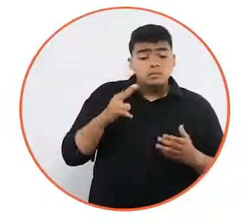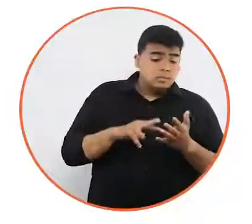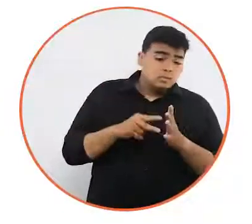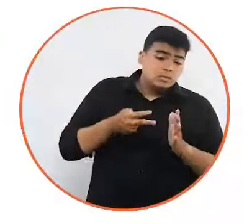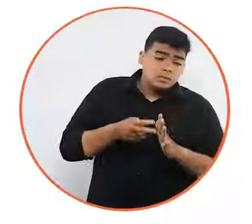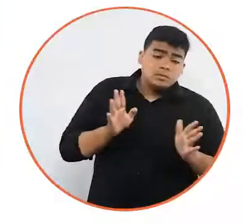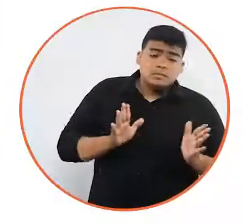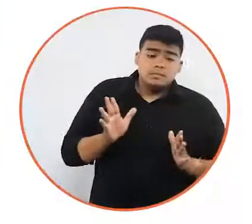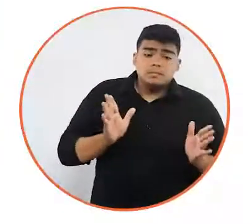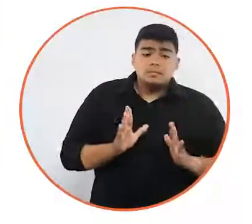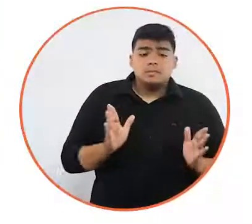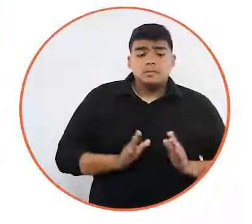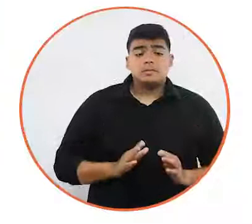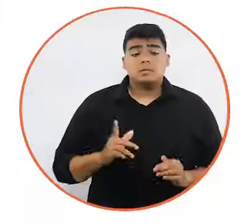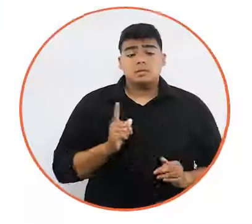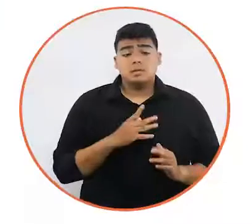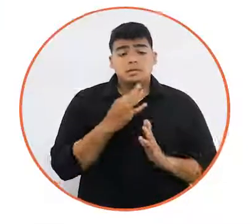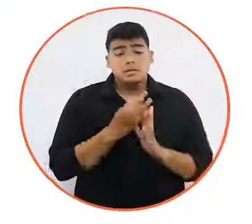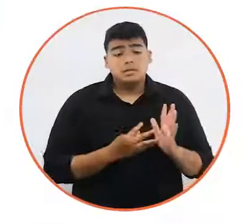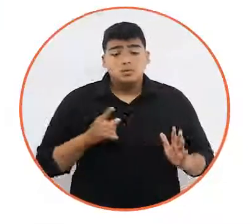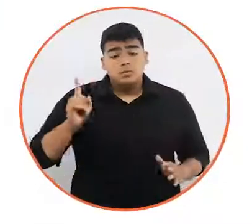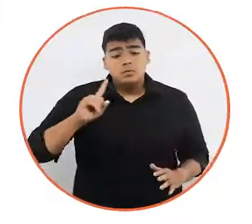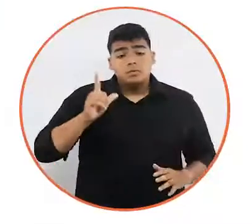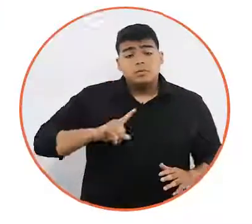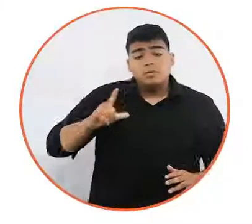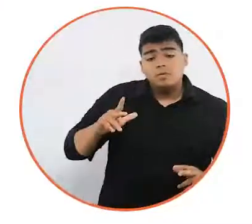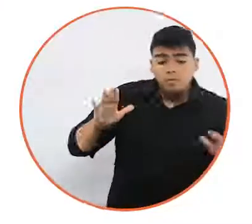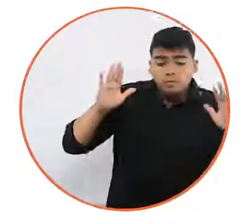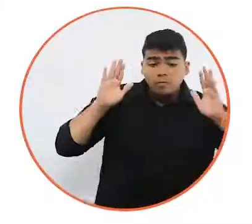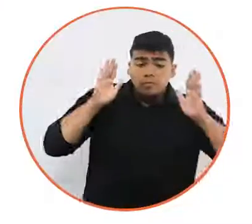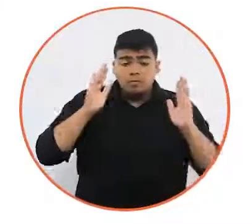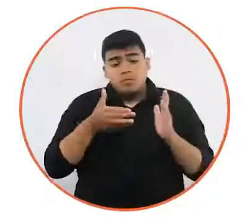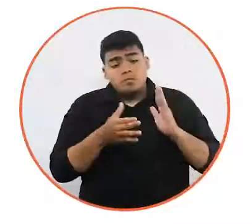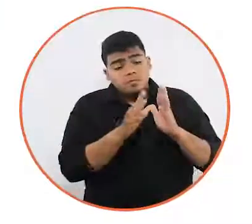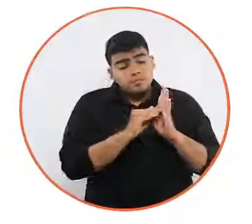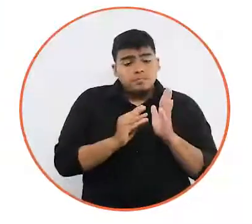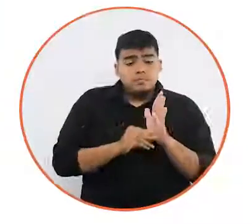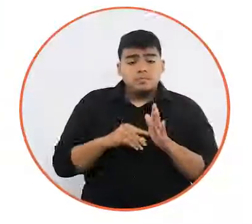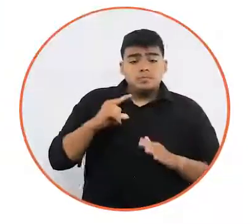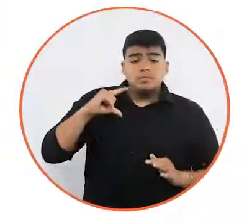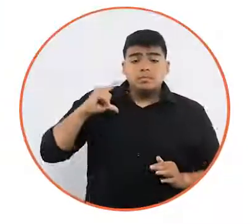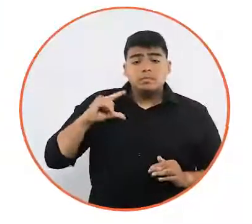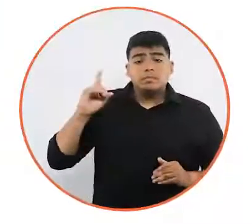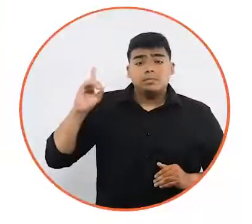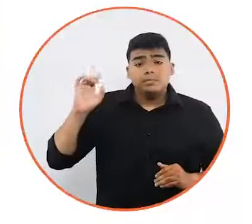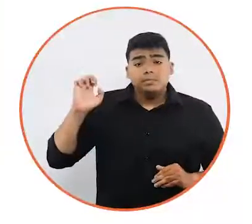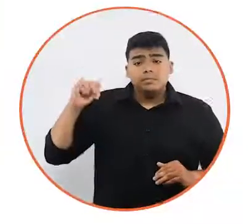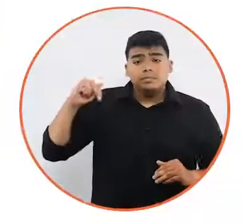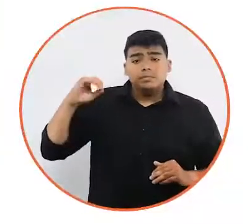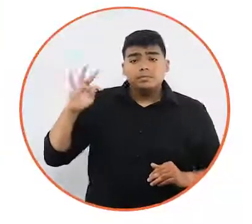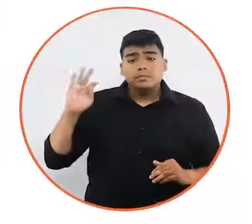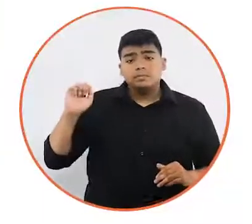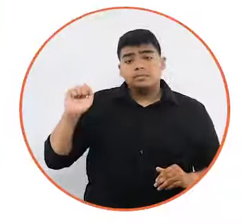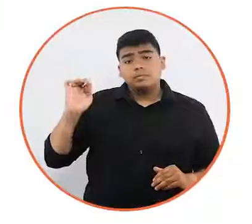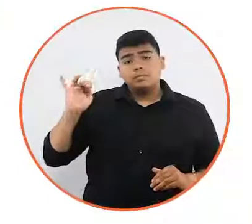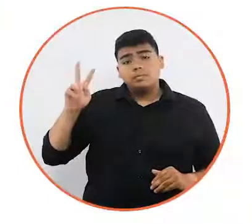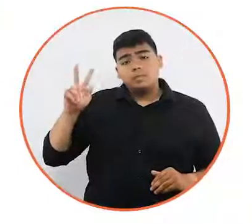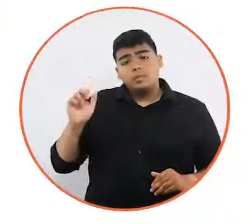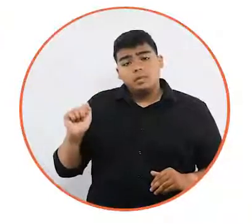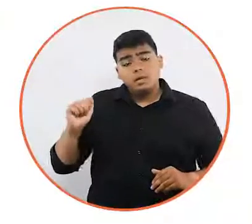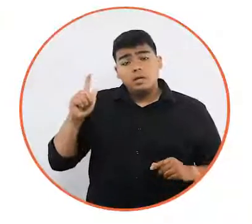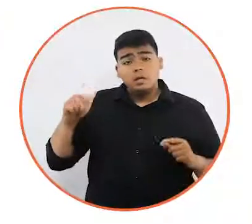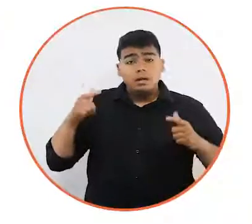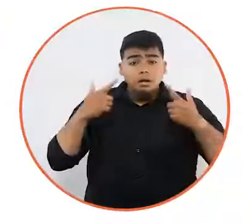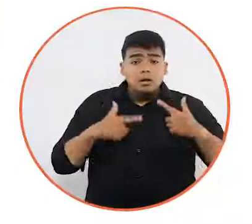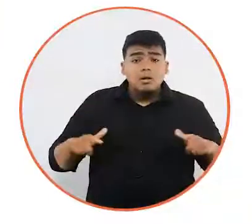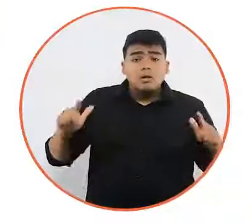ok? Olha aí o texto não literário. ênfase no conteúdo, uma linguagem denotativa, ou seja, uma linguagem que